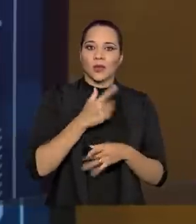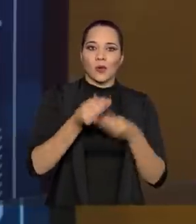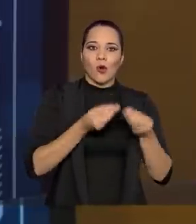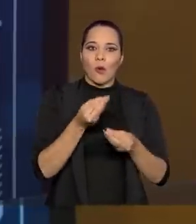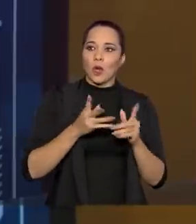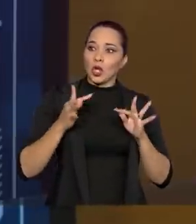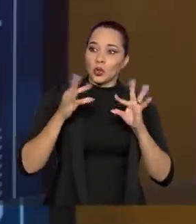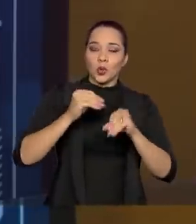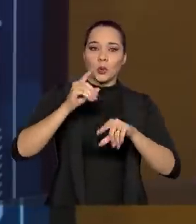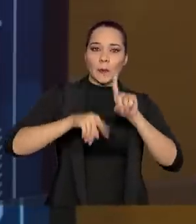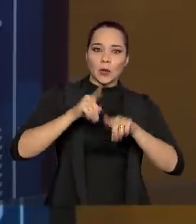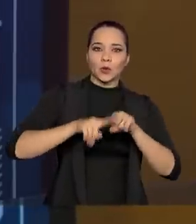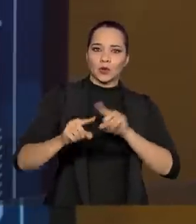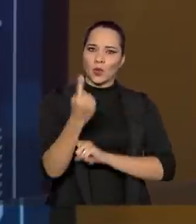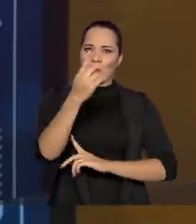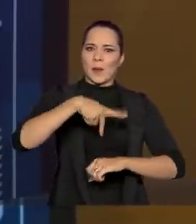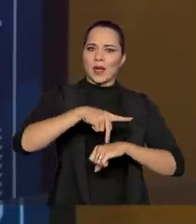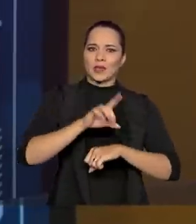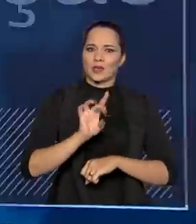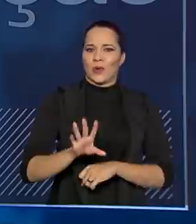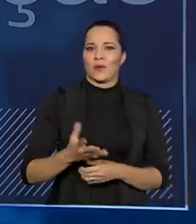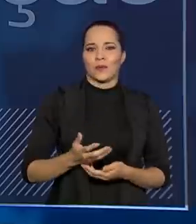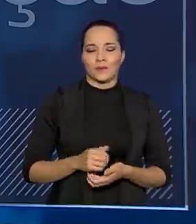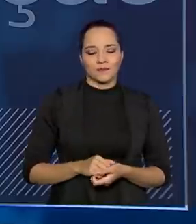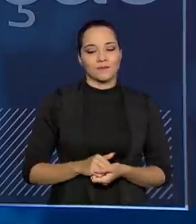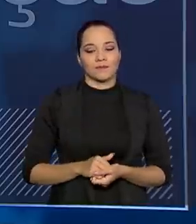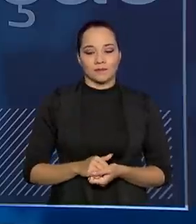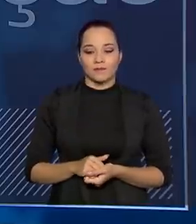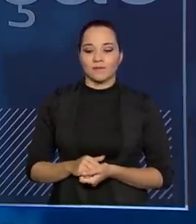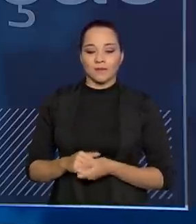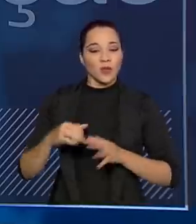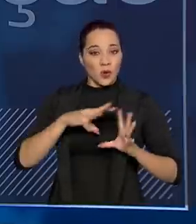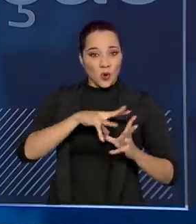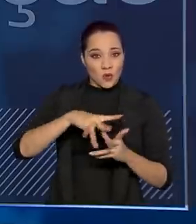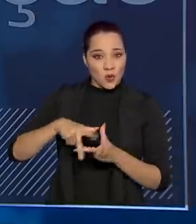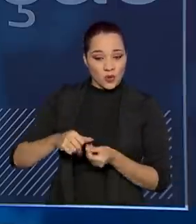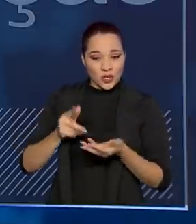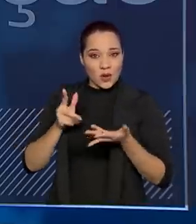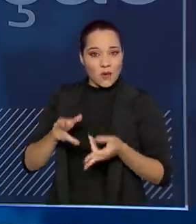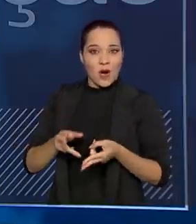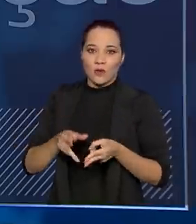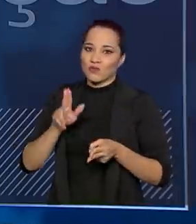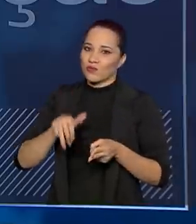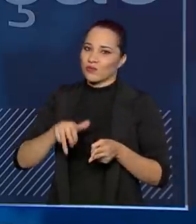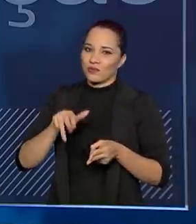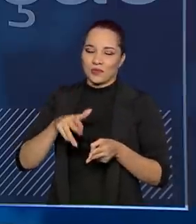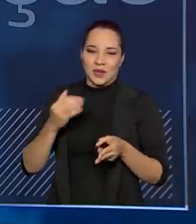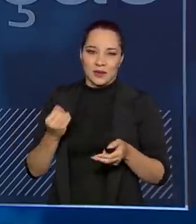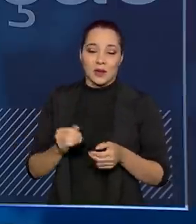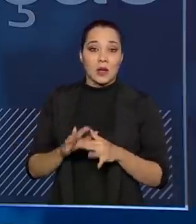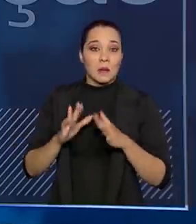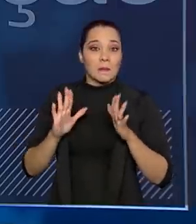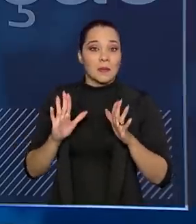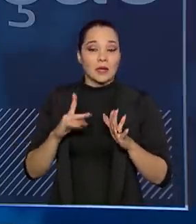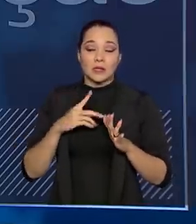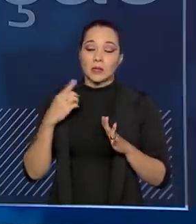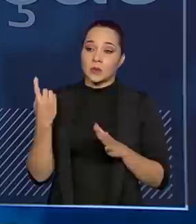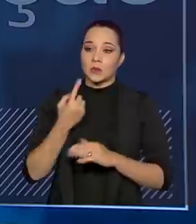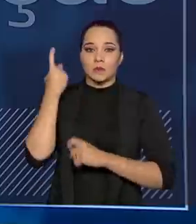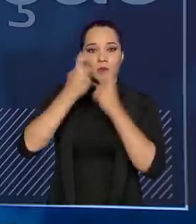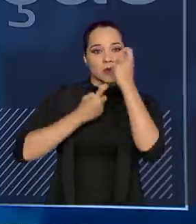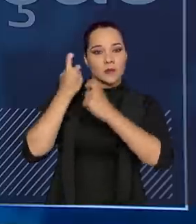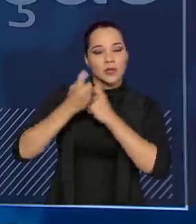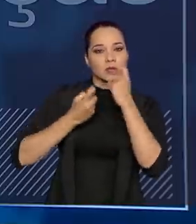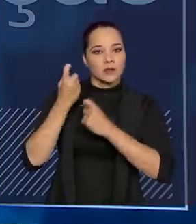você concentrar tantos insumos num país só, né? É, o mundo jamais será o mesmo após essa pandemia. Mas a nossa preocupação naquele momento